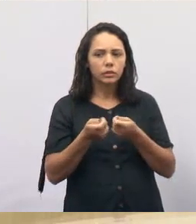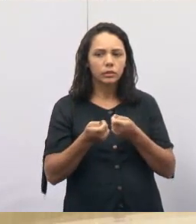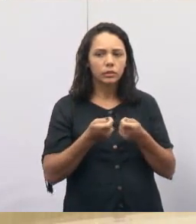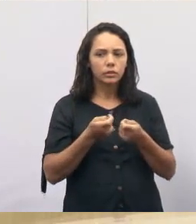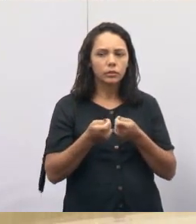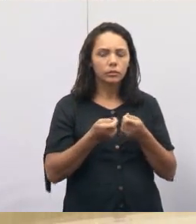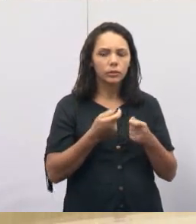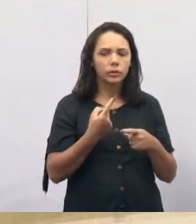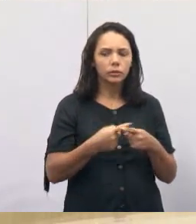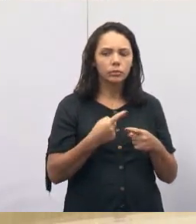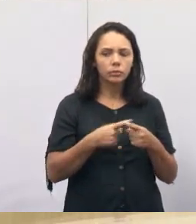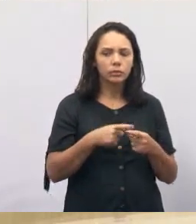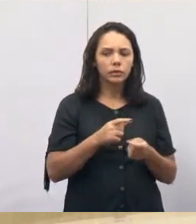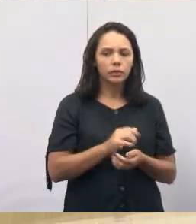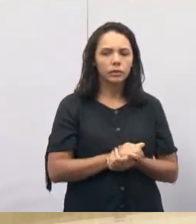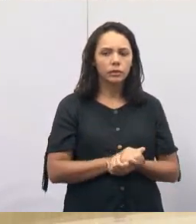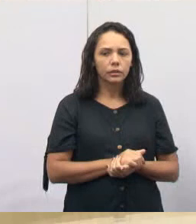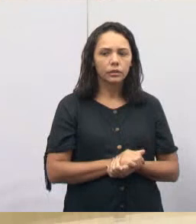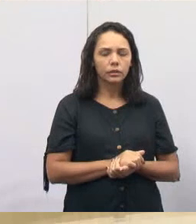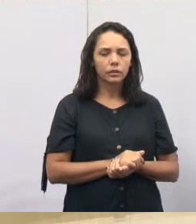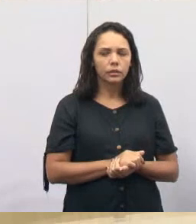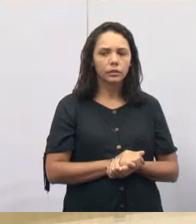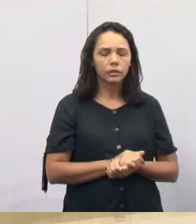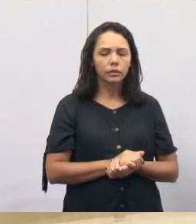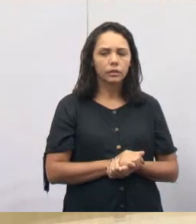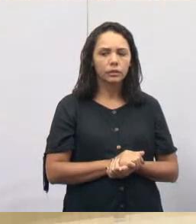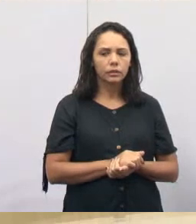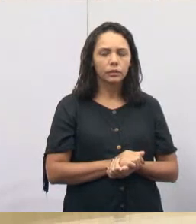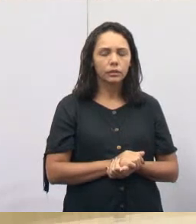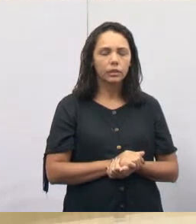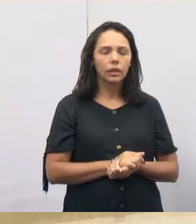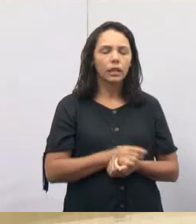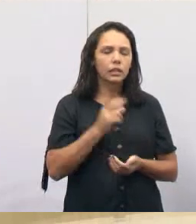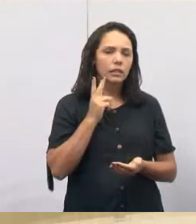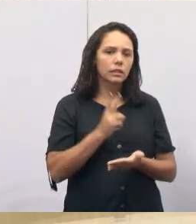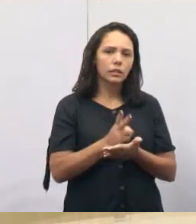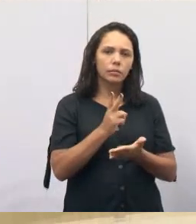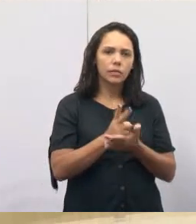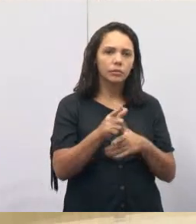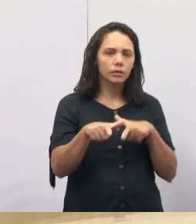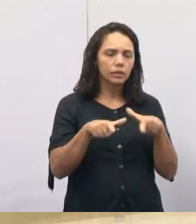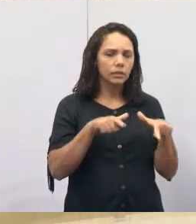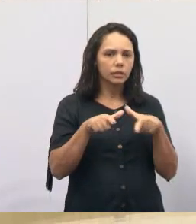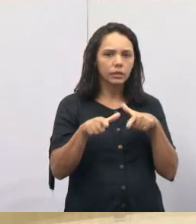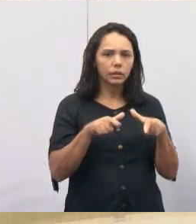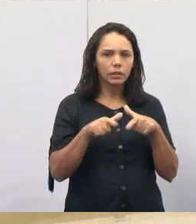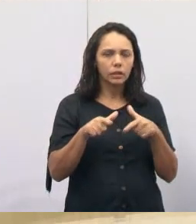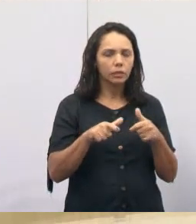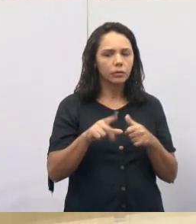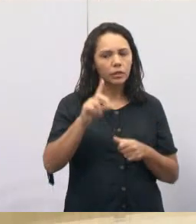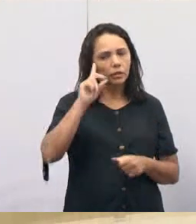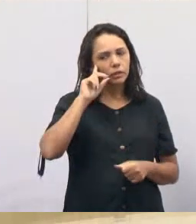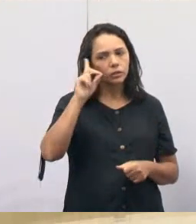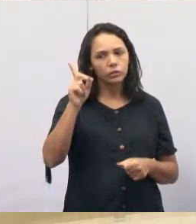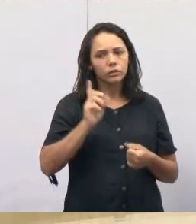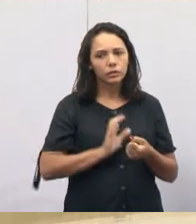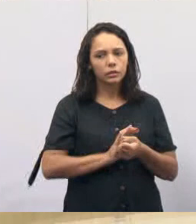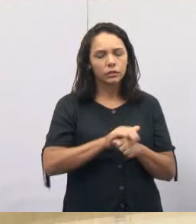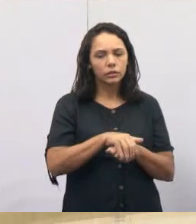de um equipamento com funcionamento ininterrupto, com turnos diurnos e noturnos.